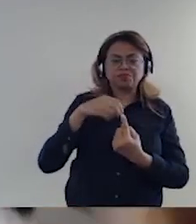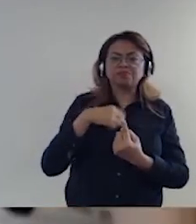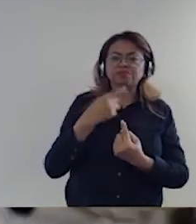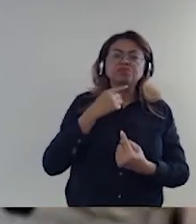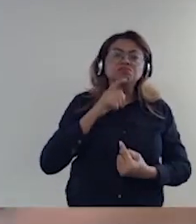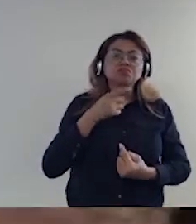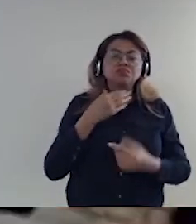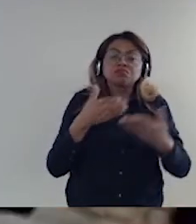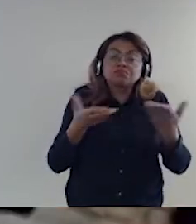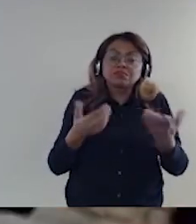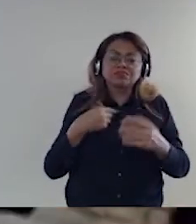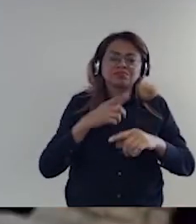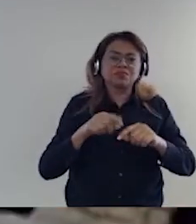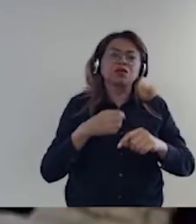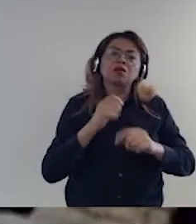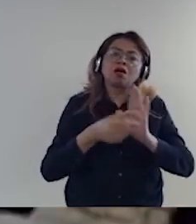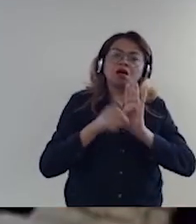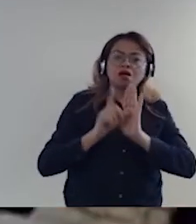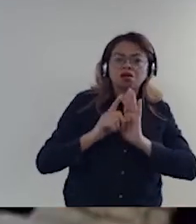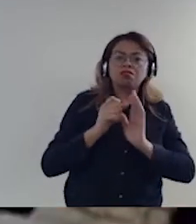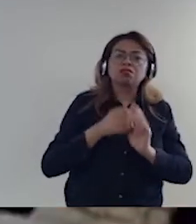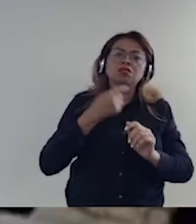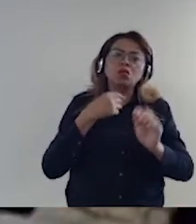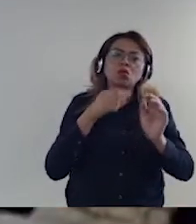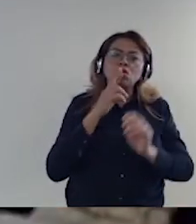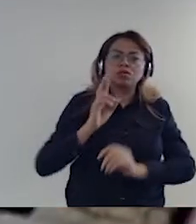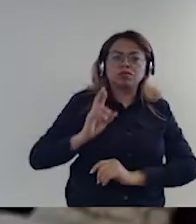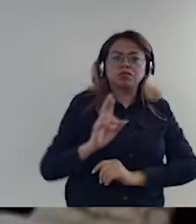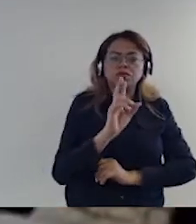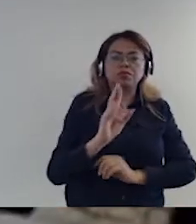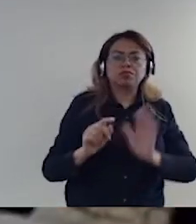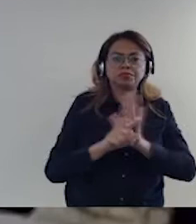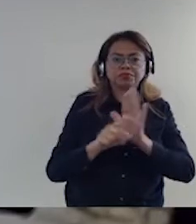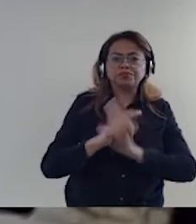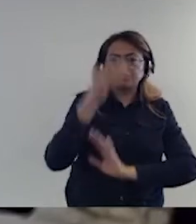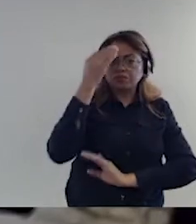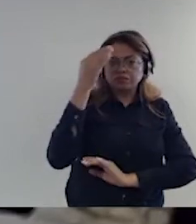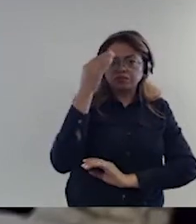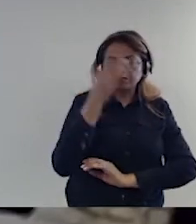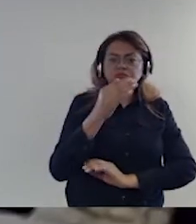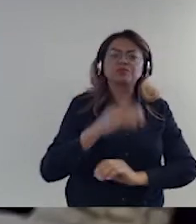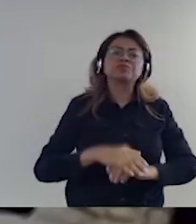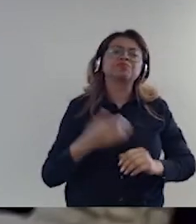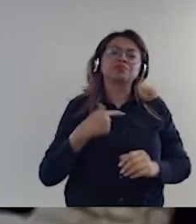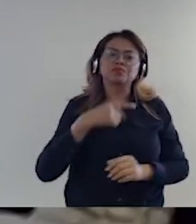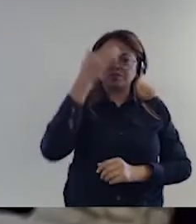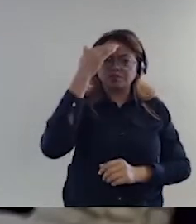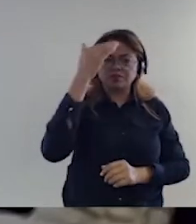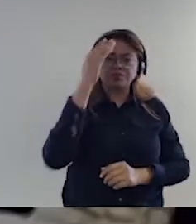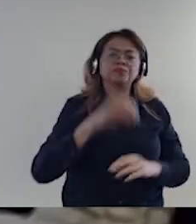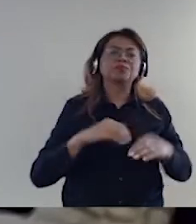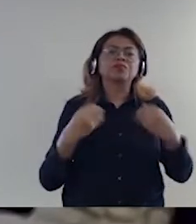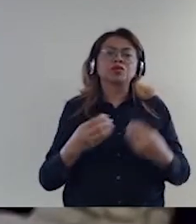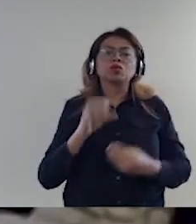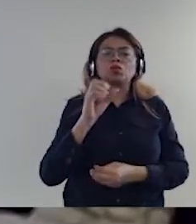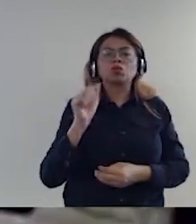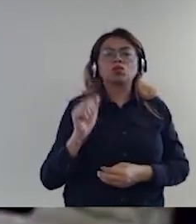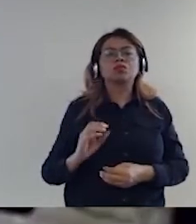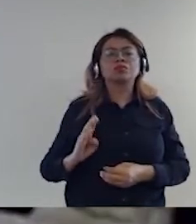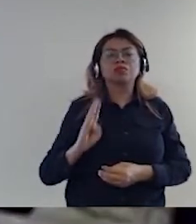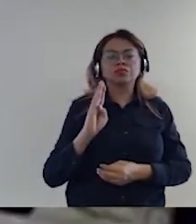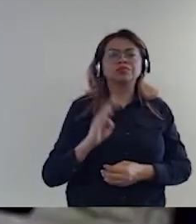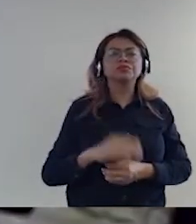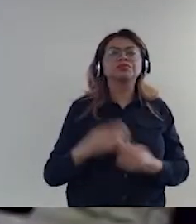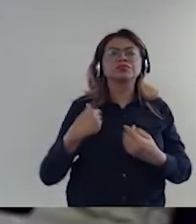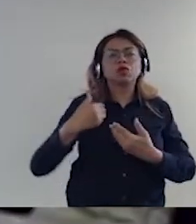Mas antes de responder essa pergunta, eu tenho que fazer um agradecimento, como é evidente, e tenho que agradecer à OAB